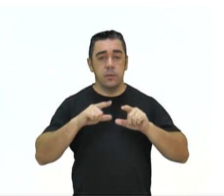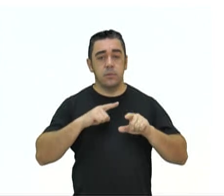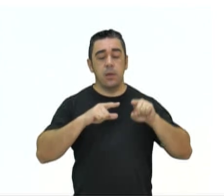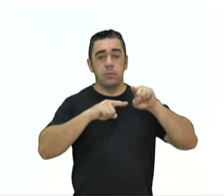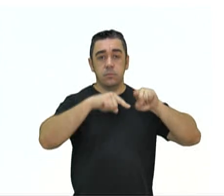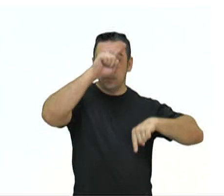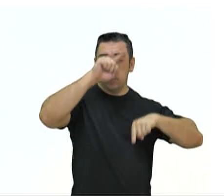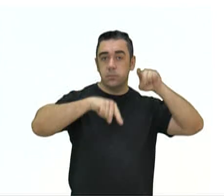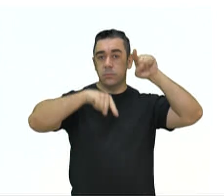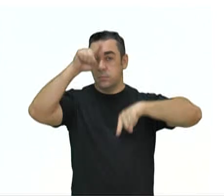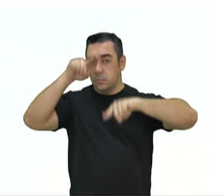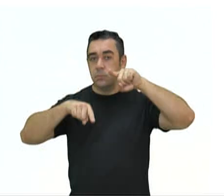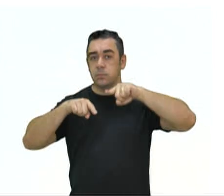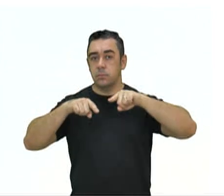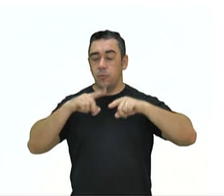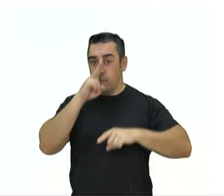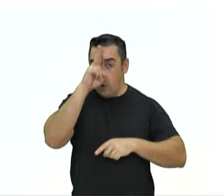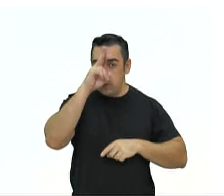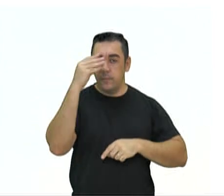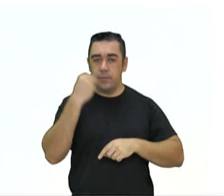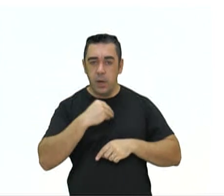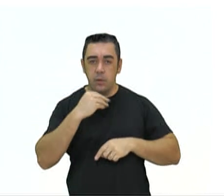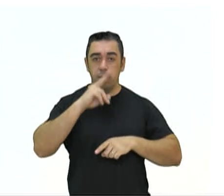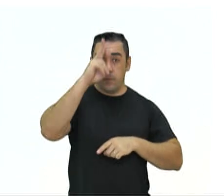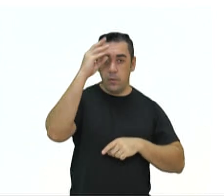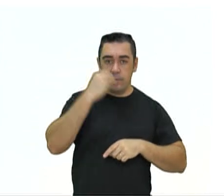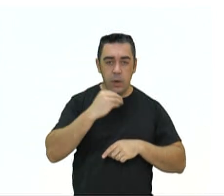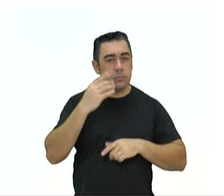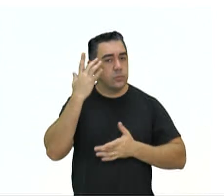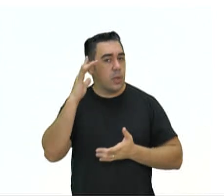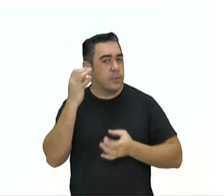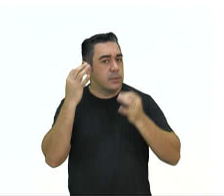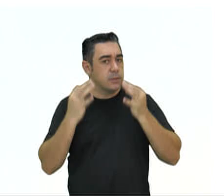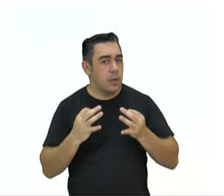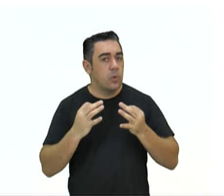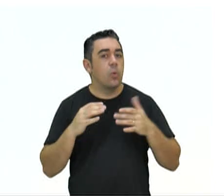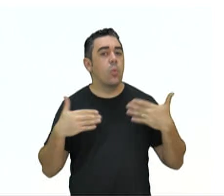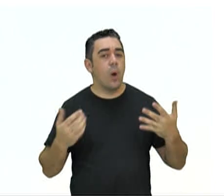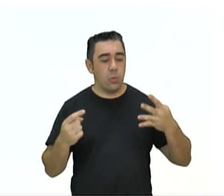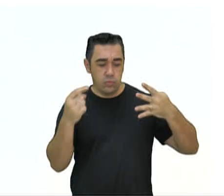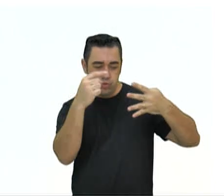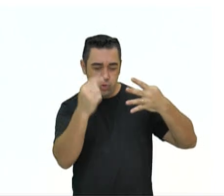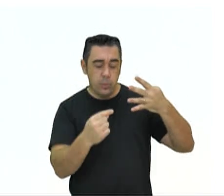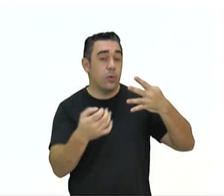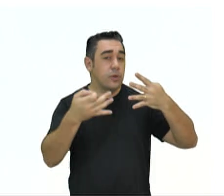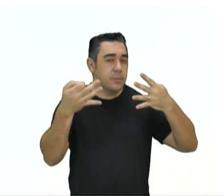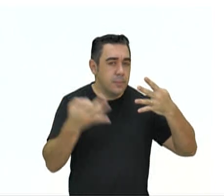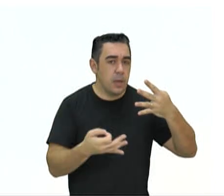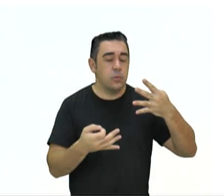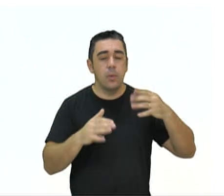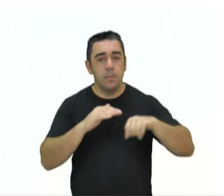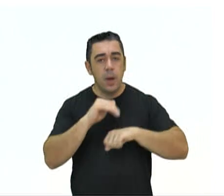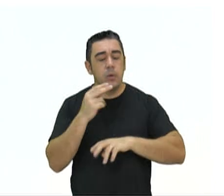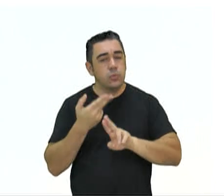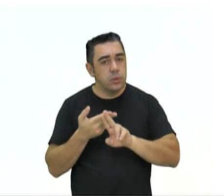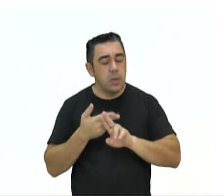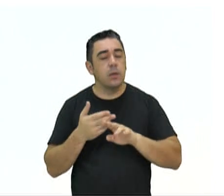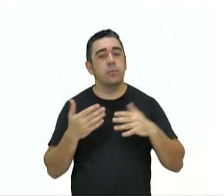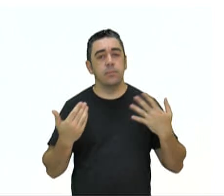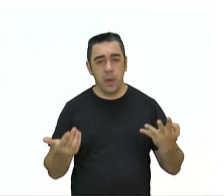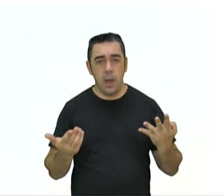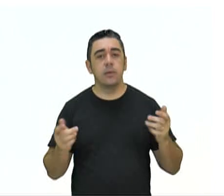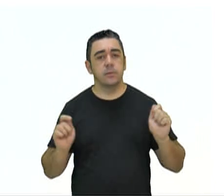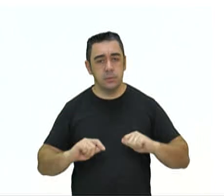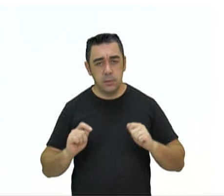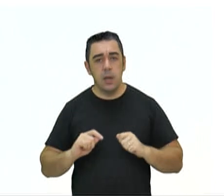pode intercalar ambos, então aí a gente não consegue precisar qual estilo de respiração é mais utilizado, né? Então, aí não dá